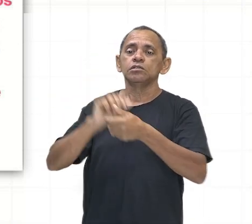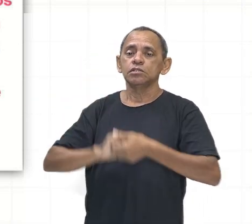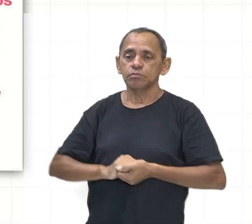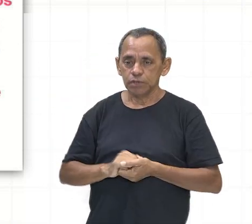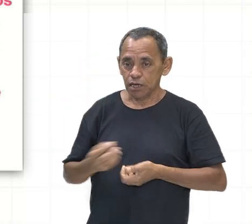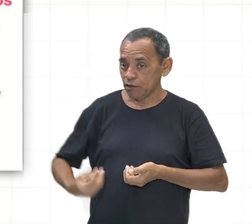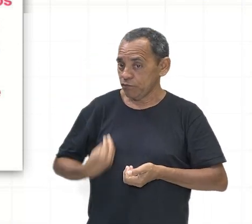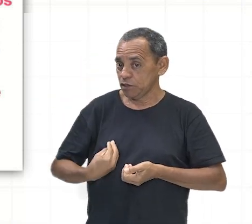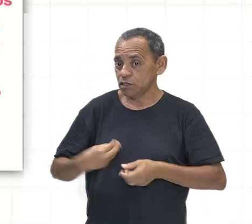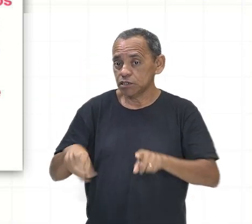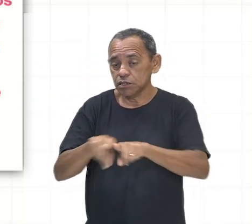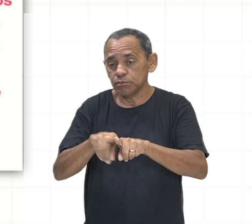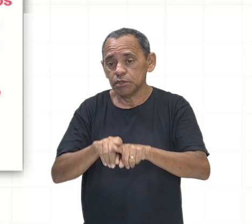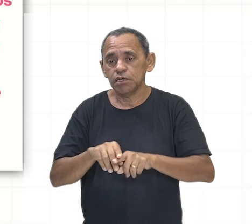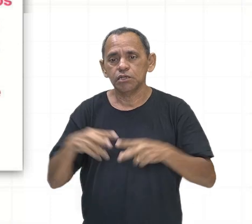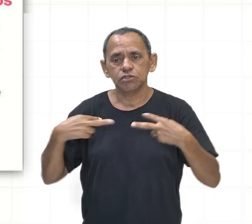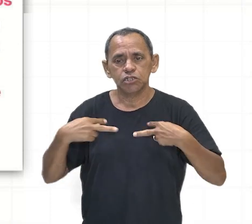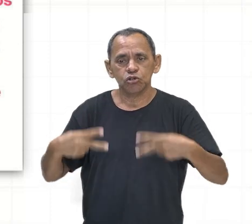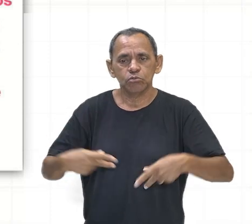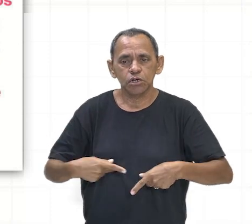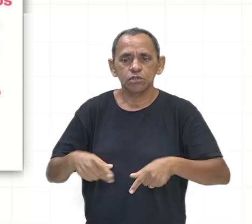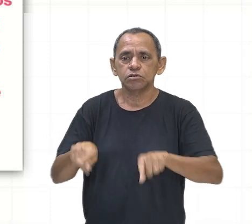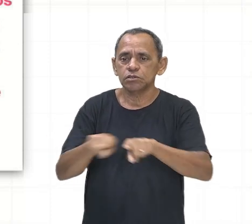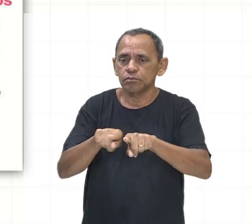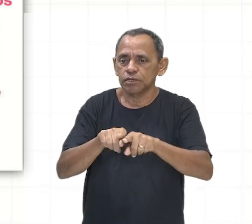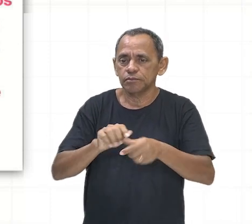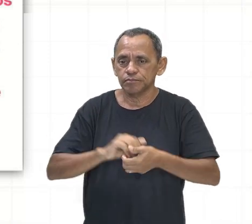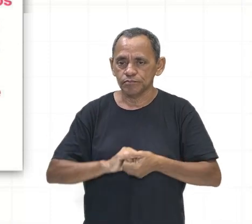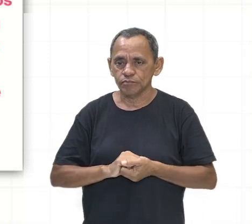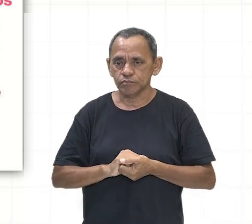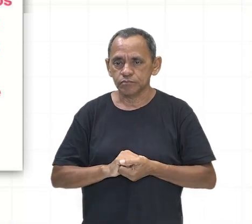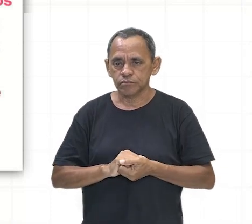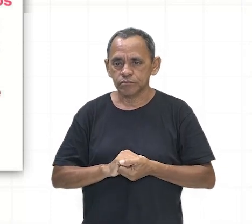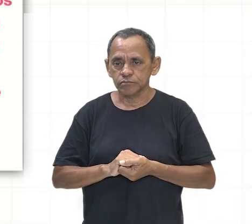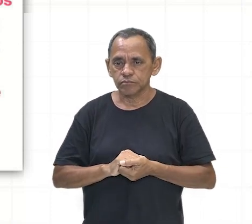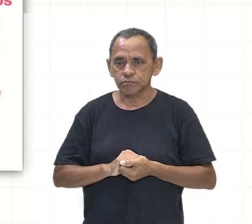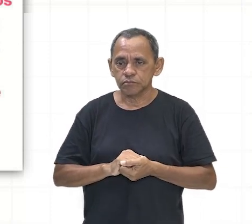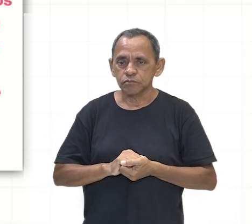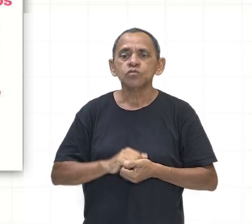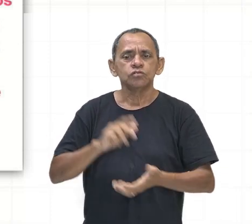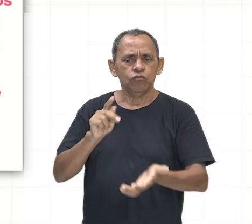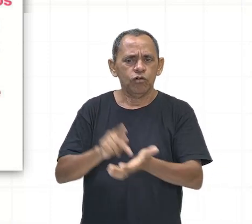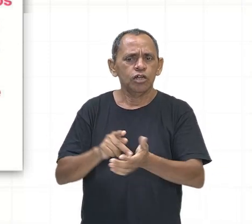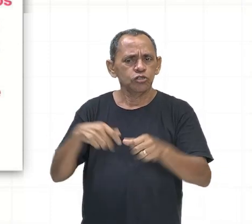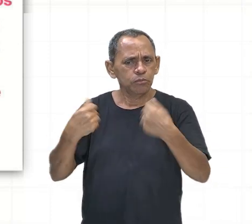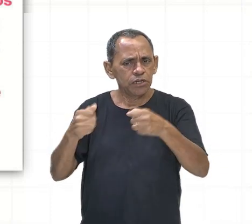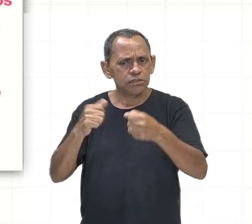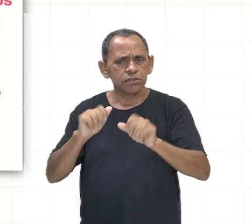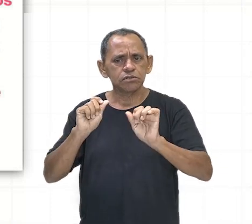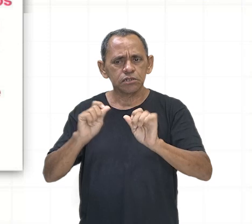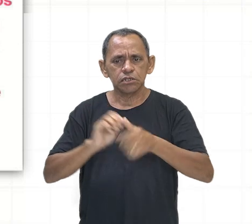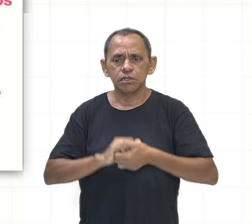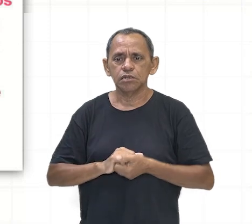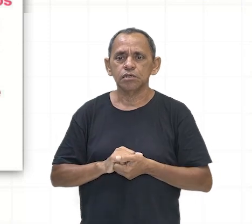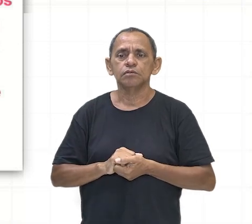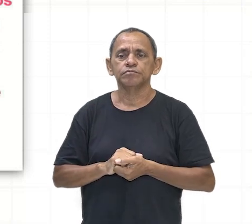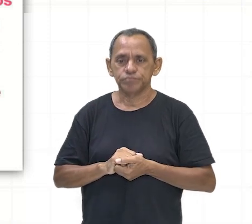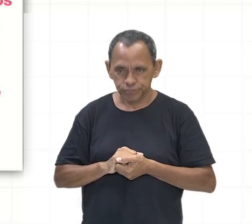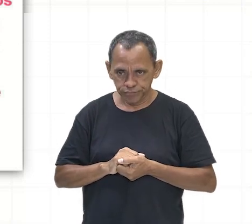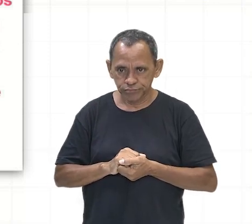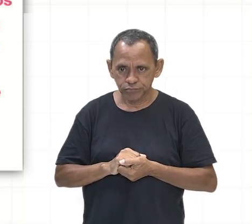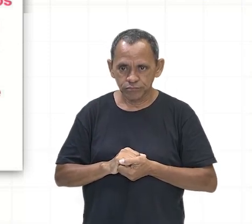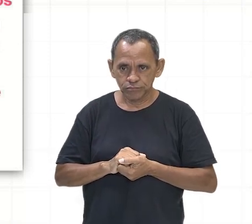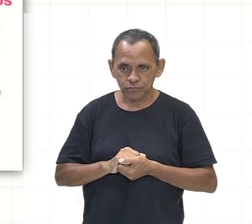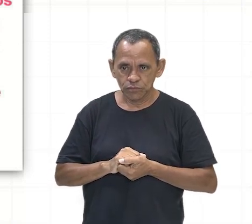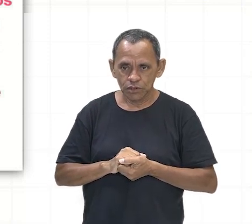vida. E proteger e preservar a vida requer também garantir uma convivência